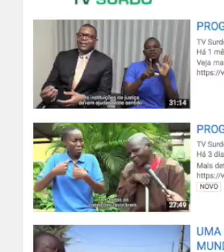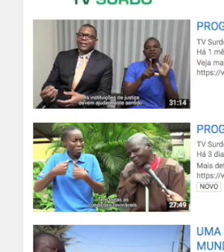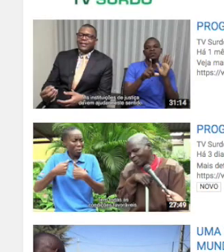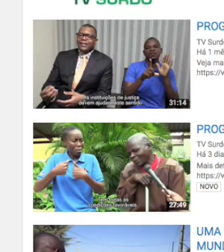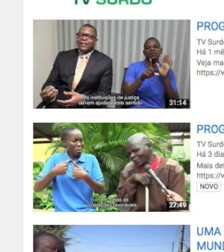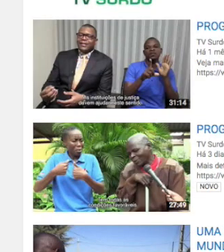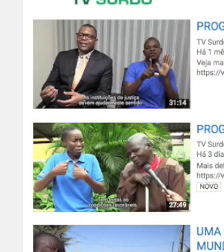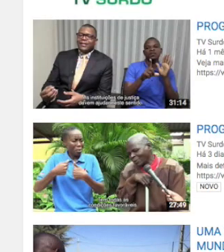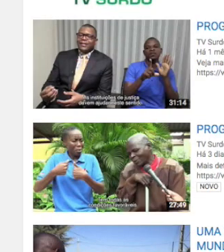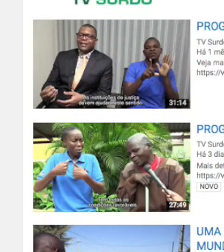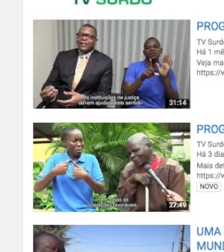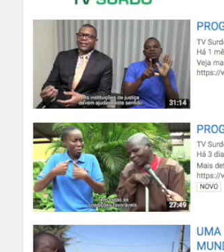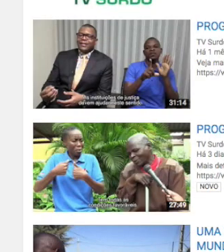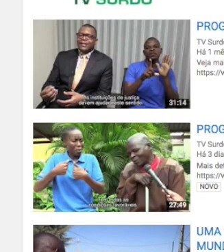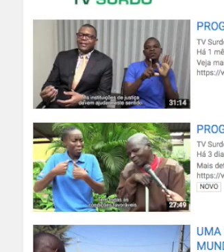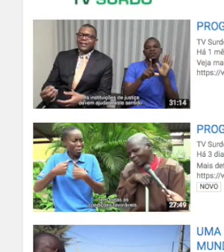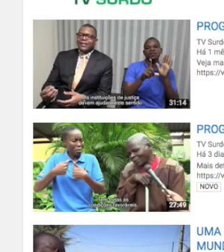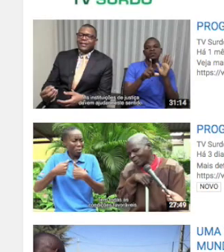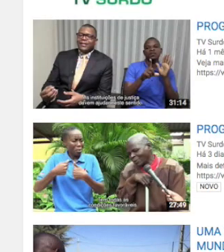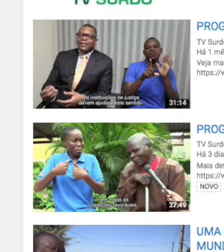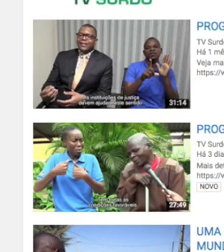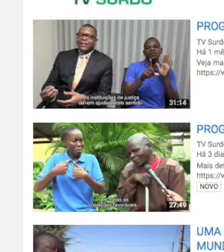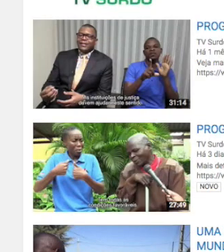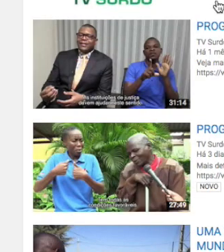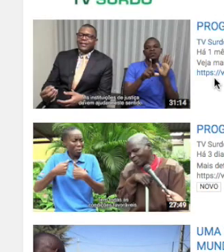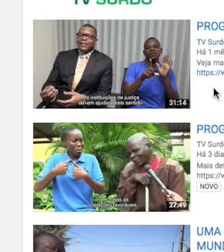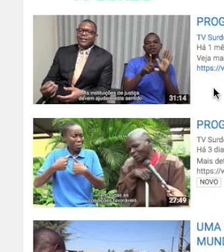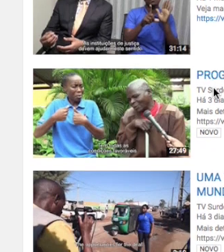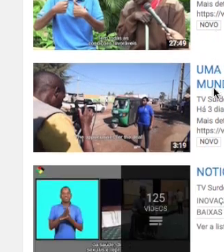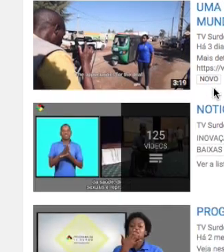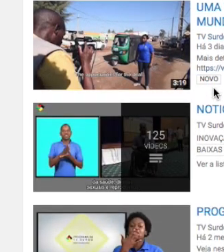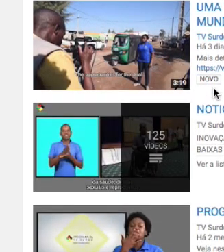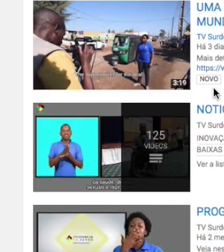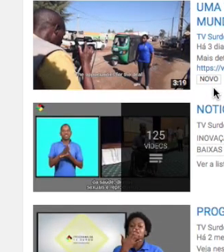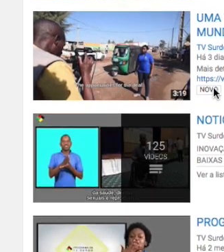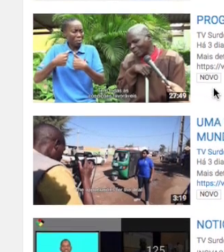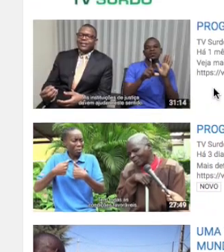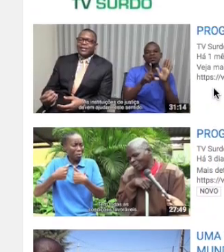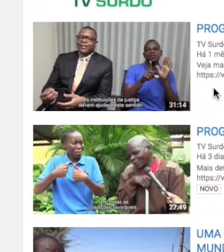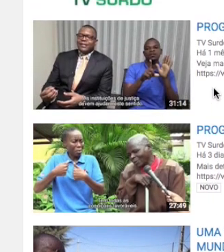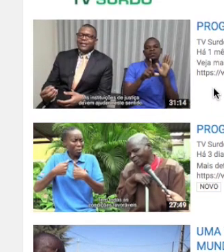E poderá desfrutar de inúmeros vídeos de que o canal dispõe.